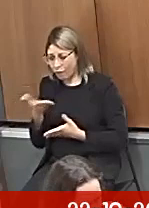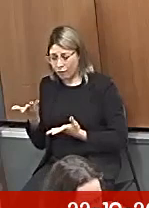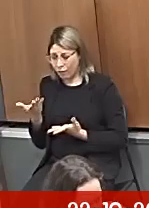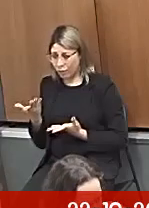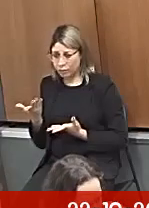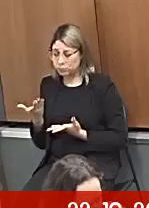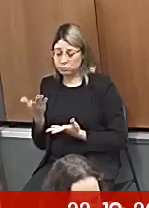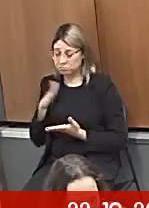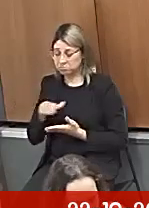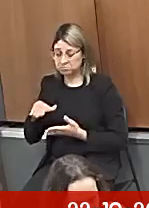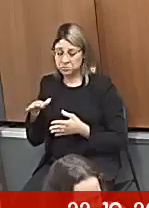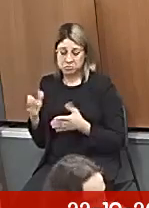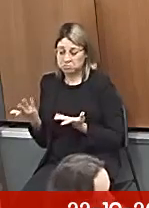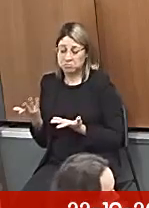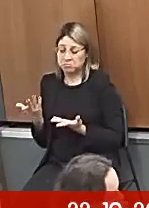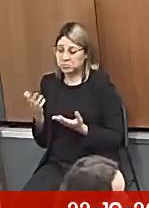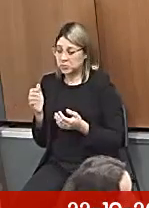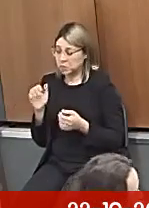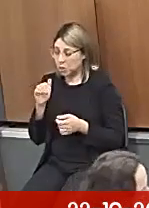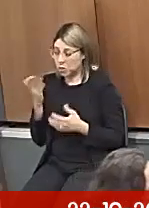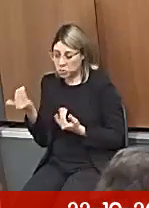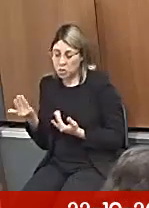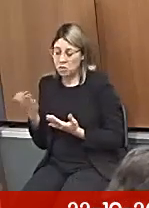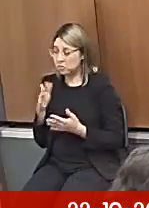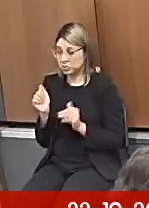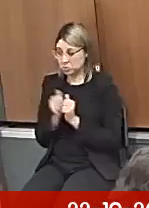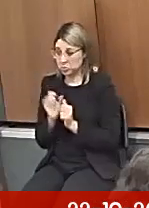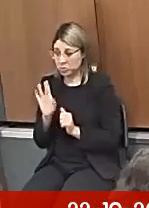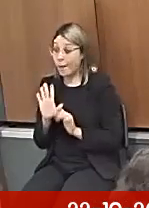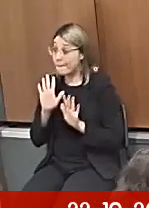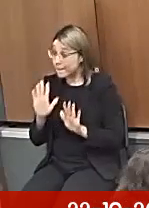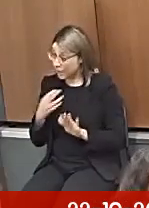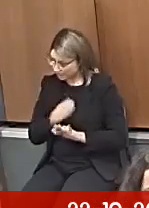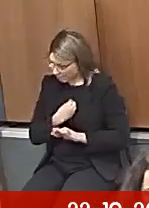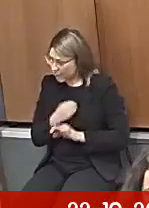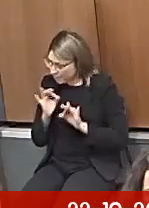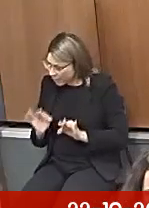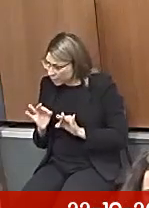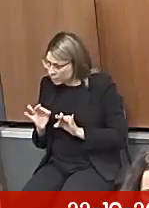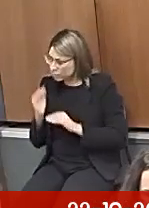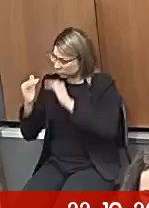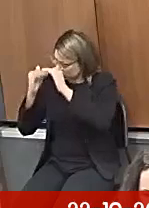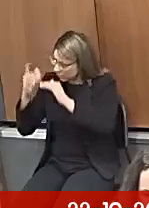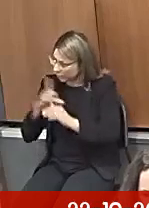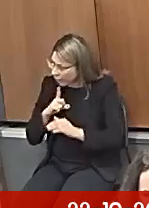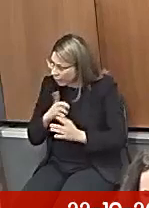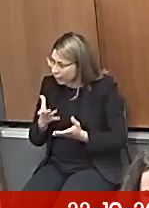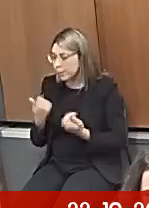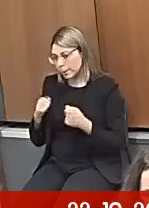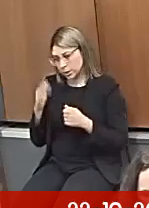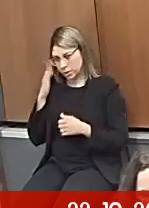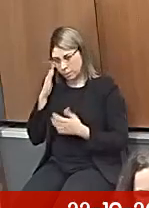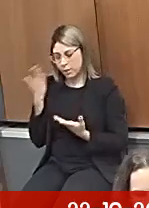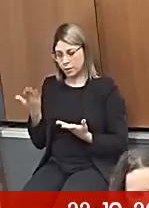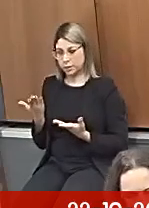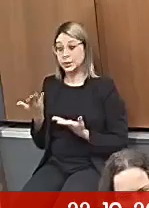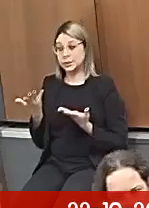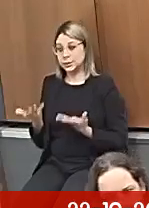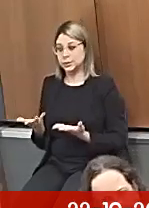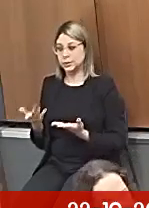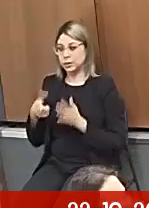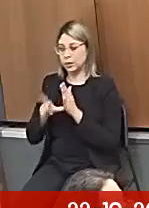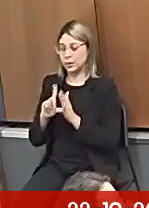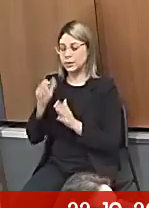lugar de crianças típicas ou adolescentes típicos, mas se ela está participando e ela está crescendo com isso. Então, quando